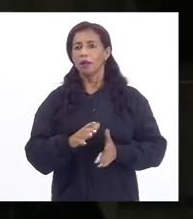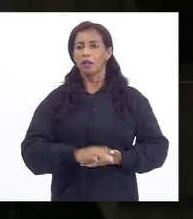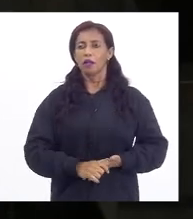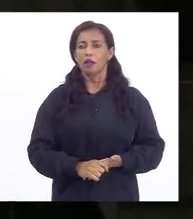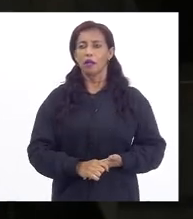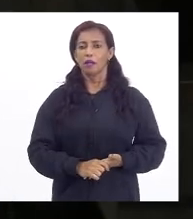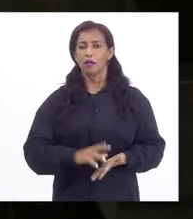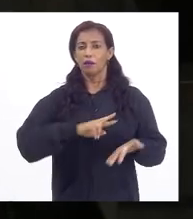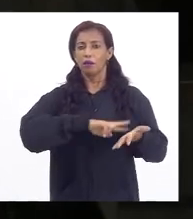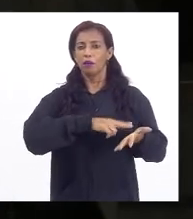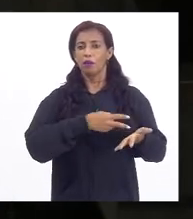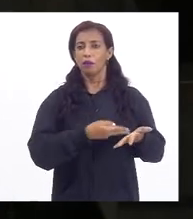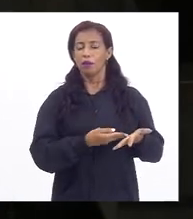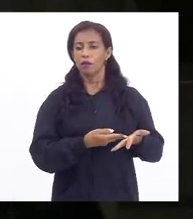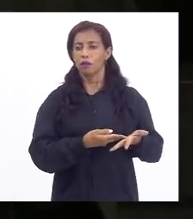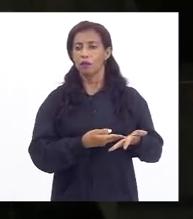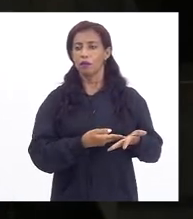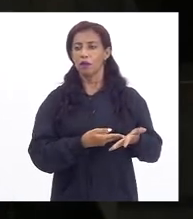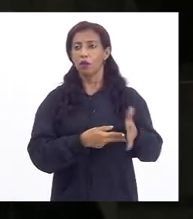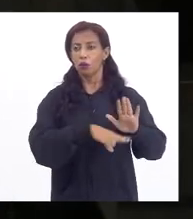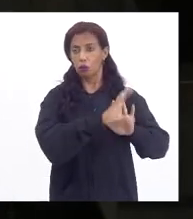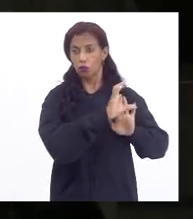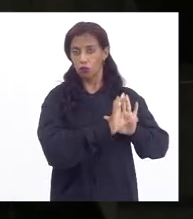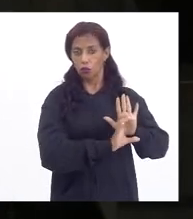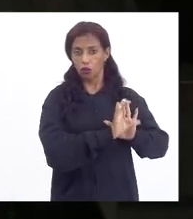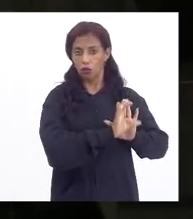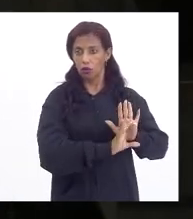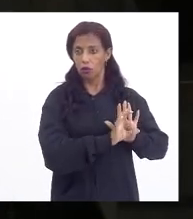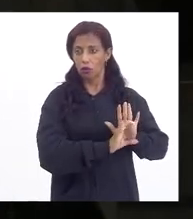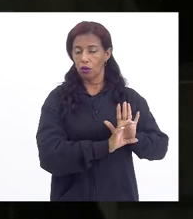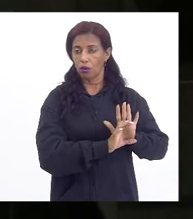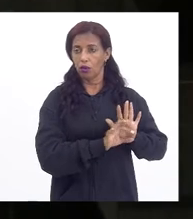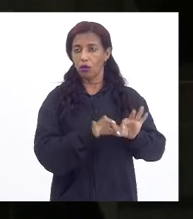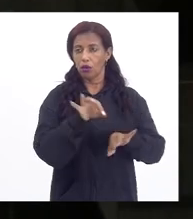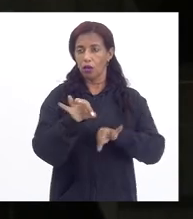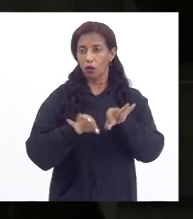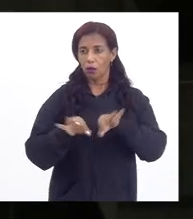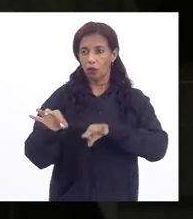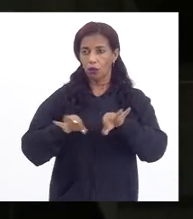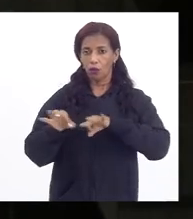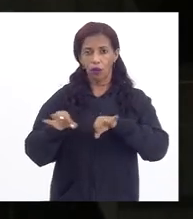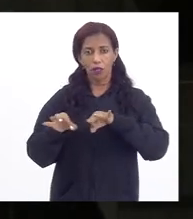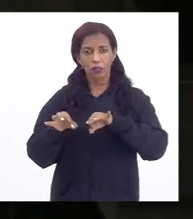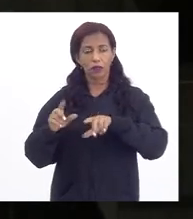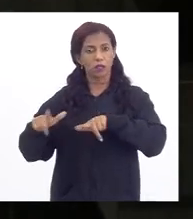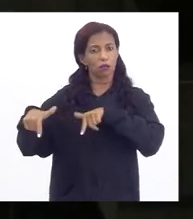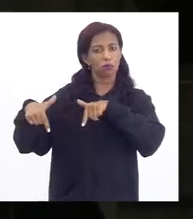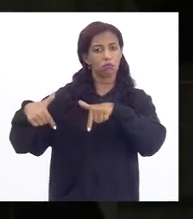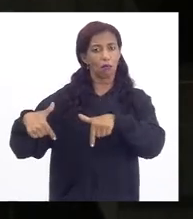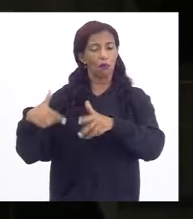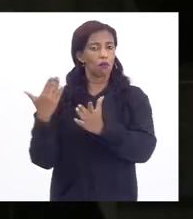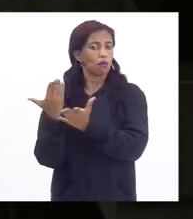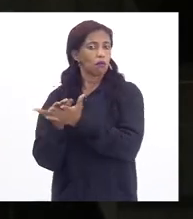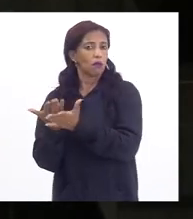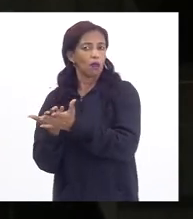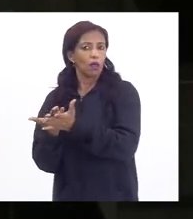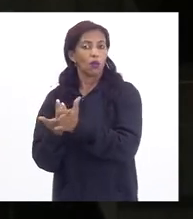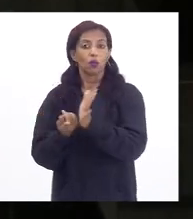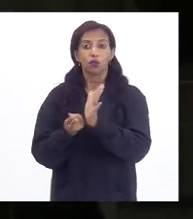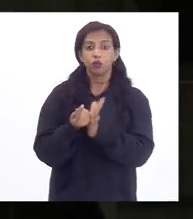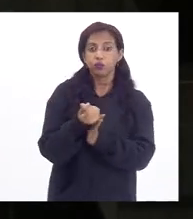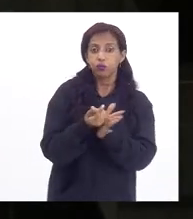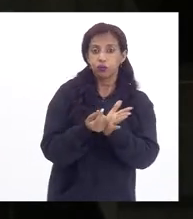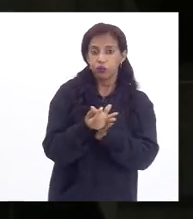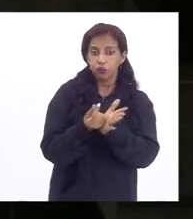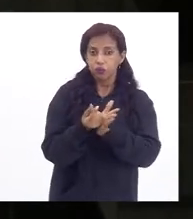faz alterações no currículo, na organização e no funcionamento das escolas, no financiamento